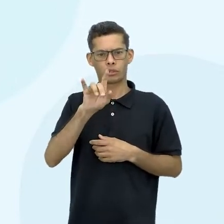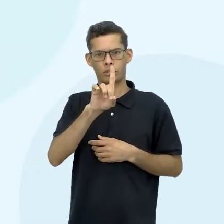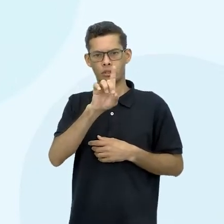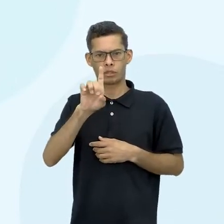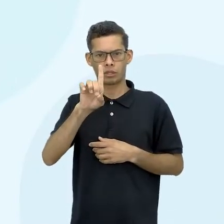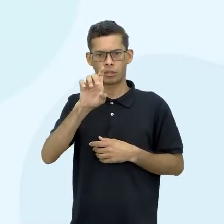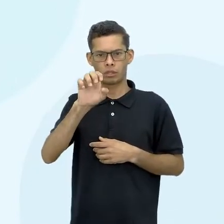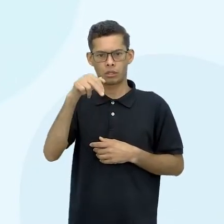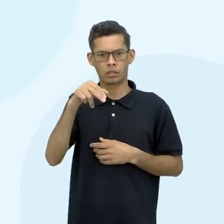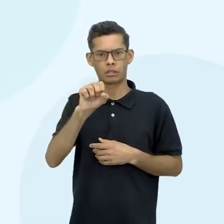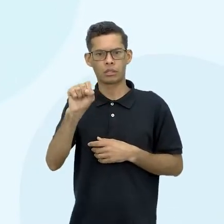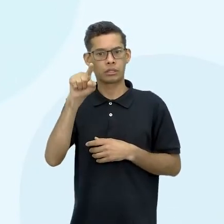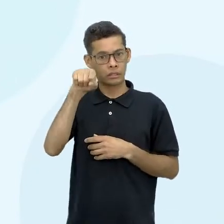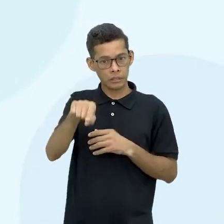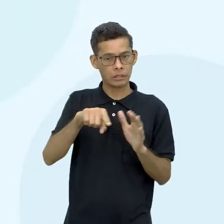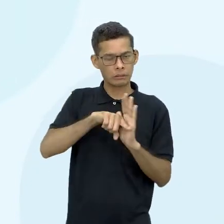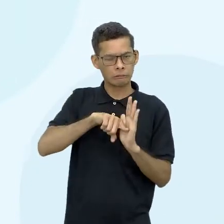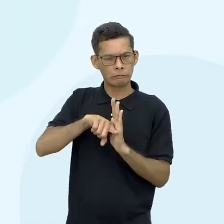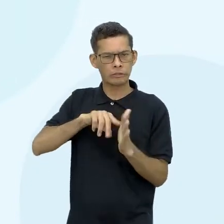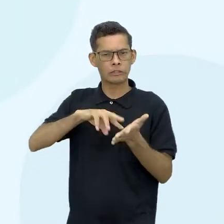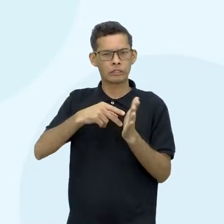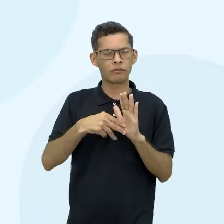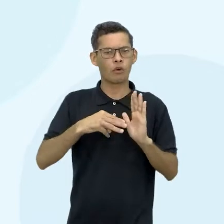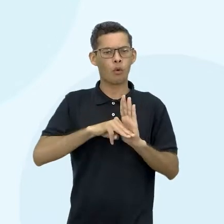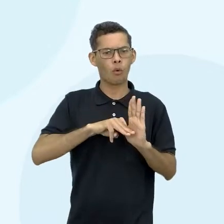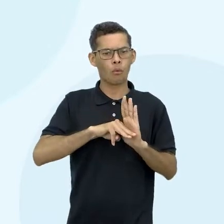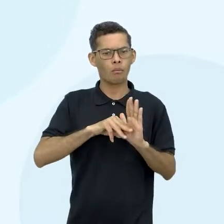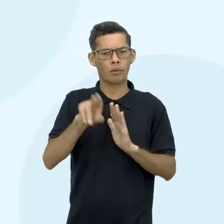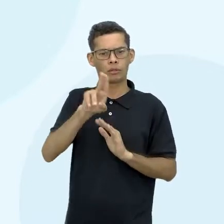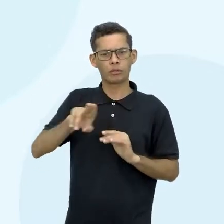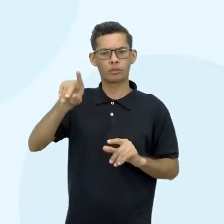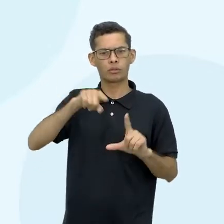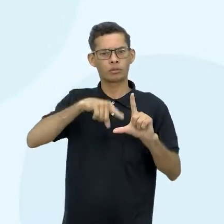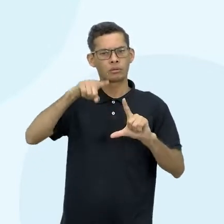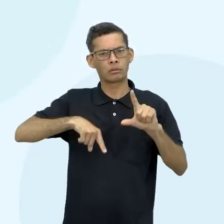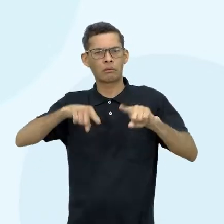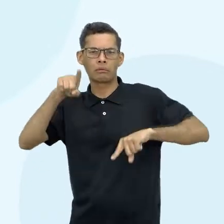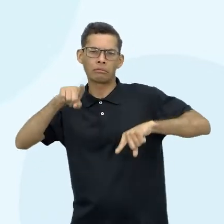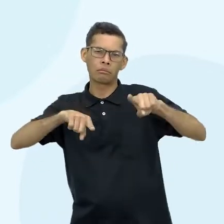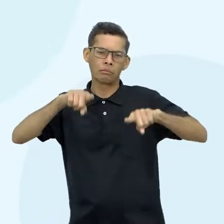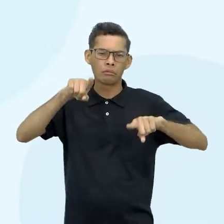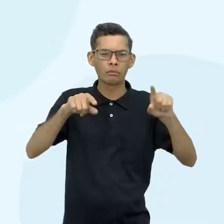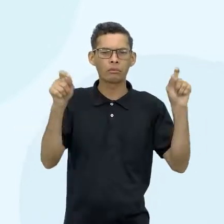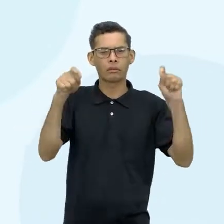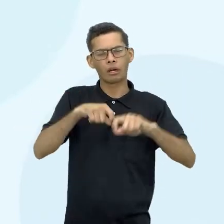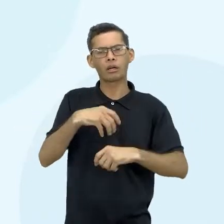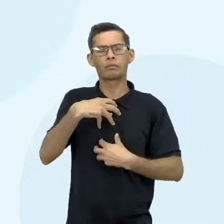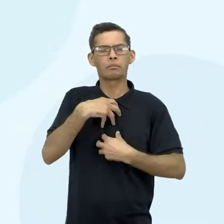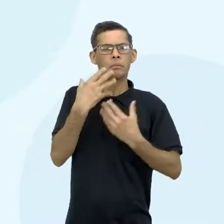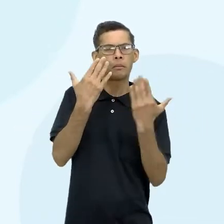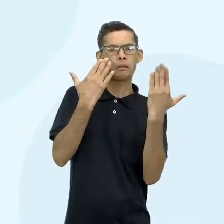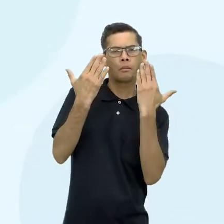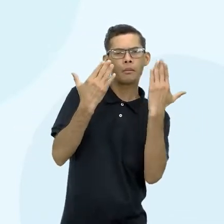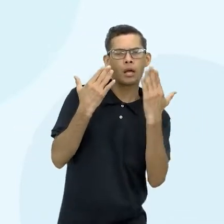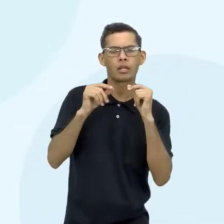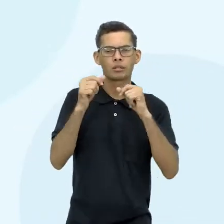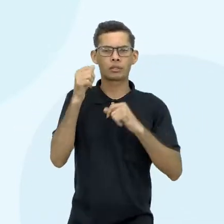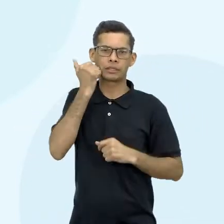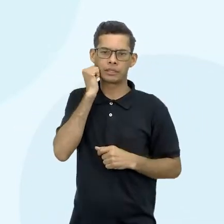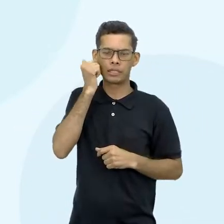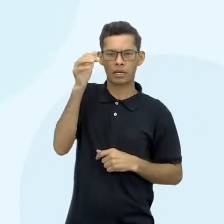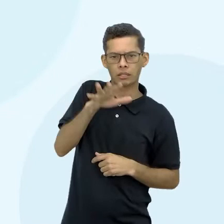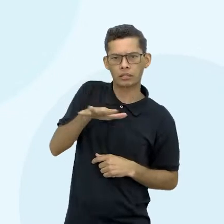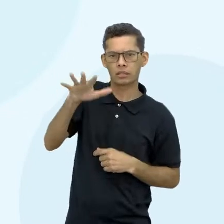definido como um teste em ambiente controlado de hipóteses sociológicas, de modo semelhante às ciências